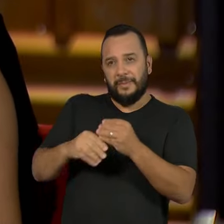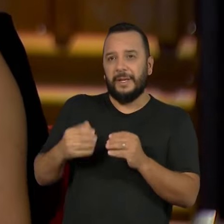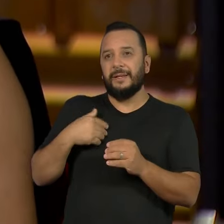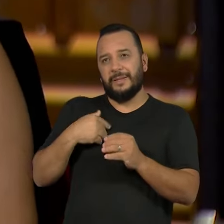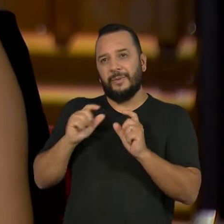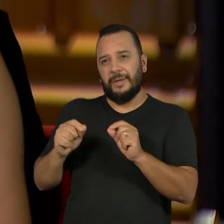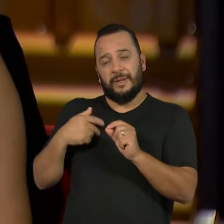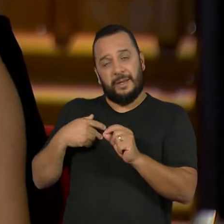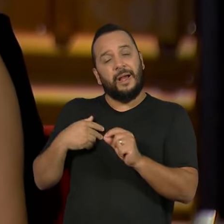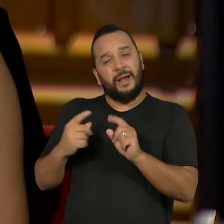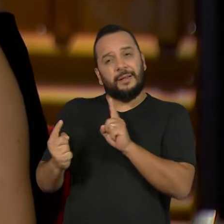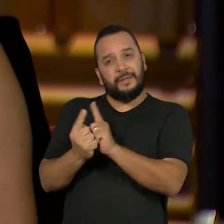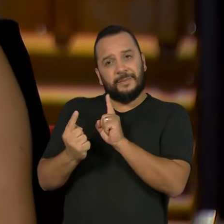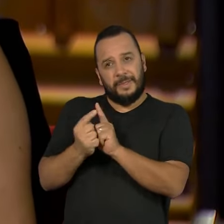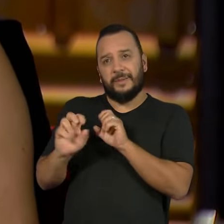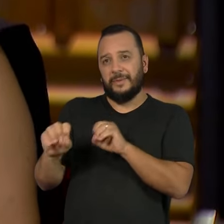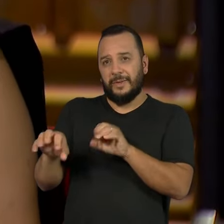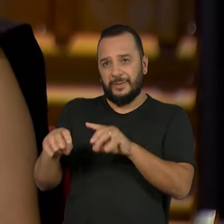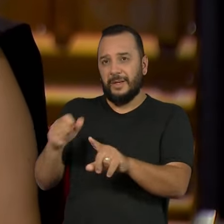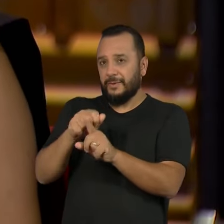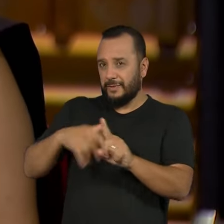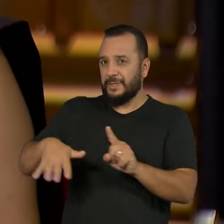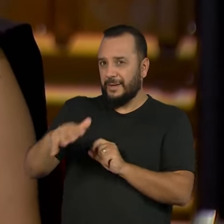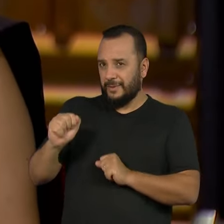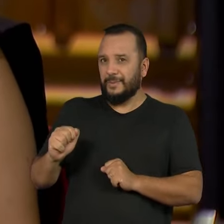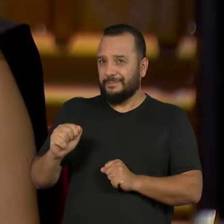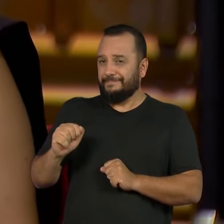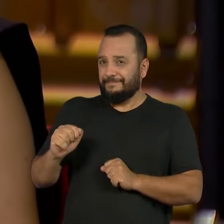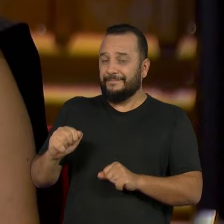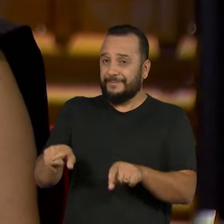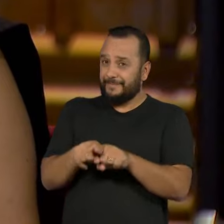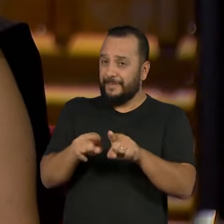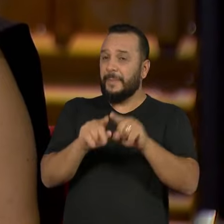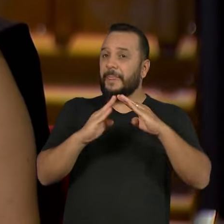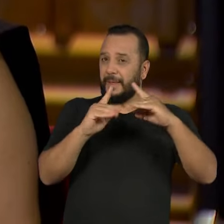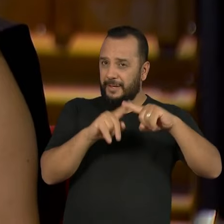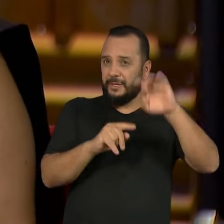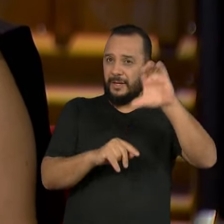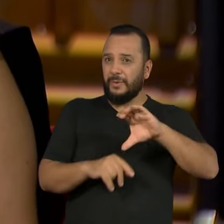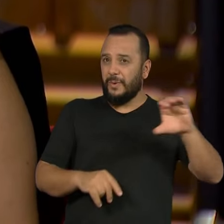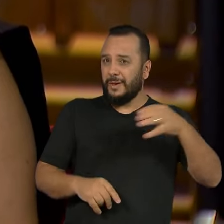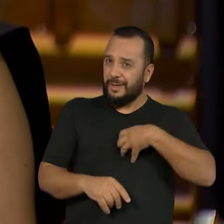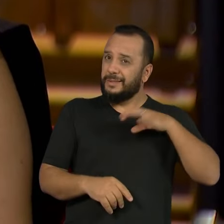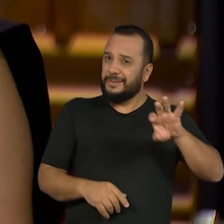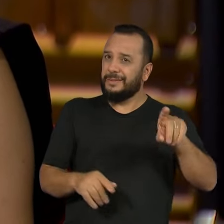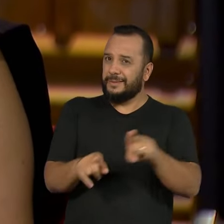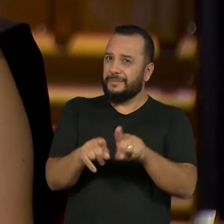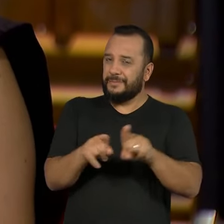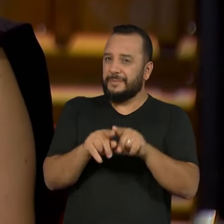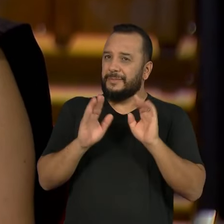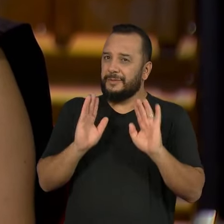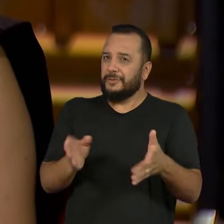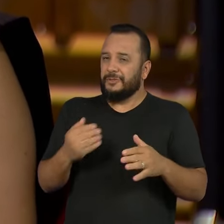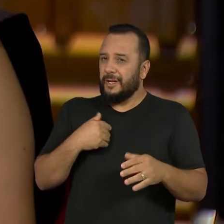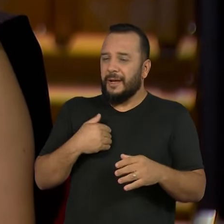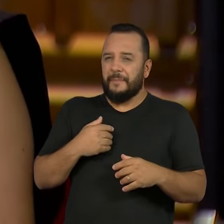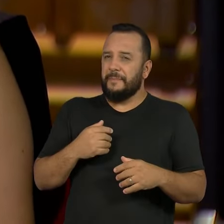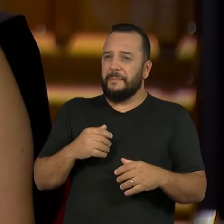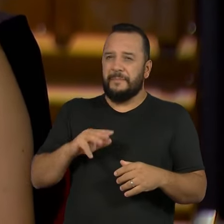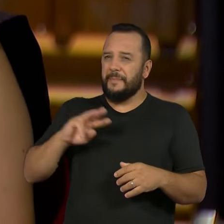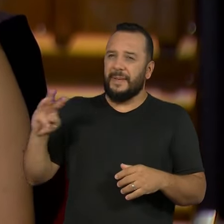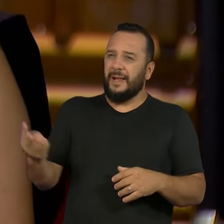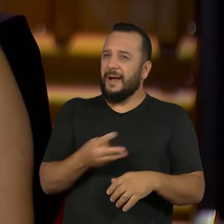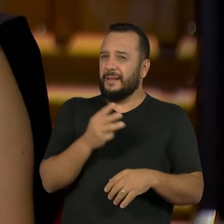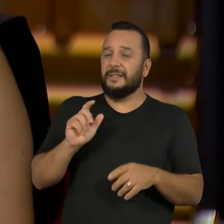isso historicamente a gente também tem isso feito pela pela igreja católica historicamente as as milhares de organizações eh